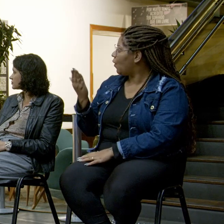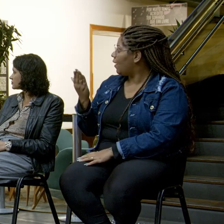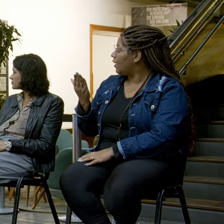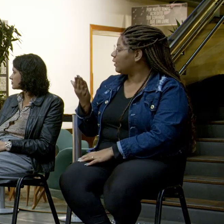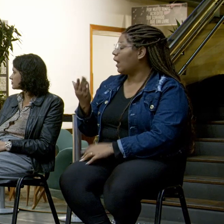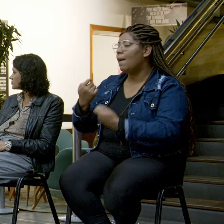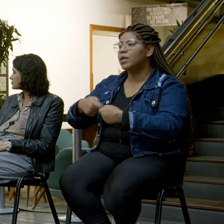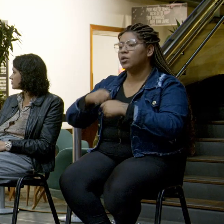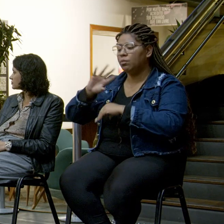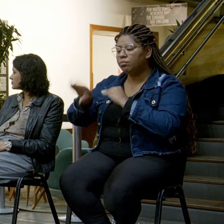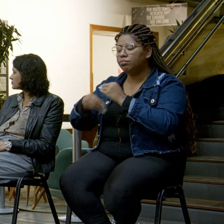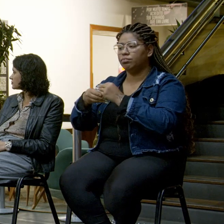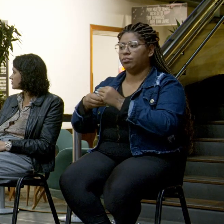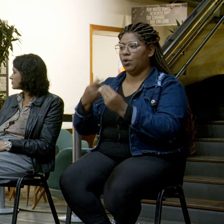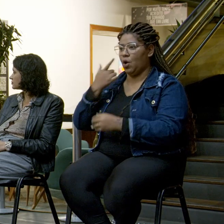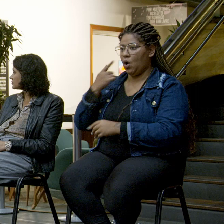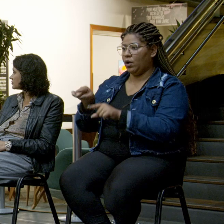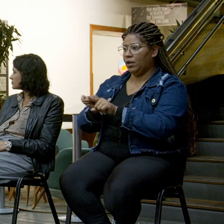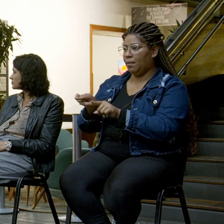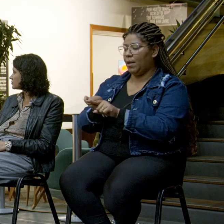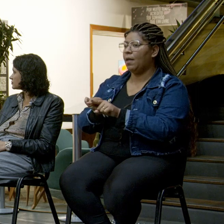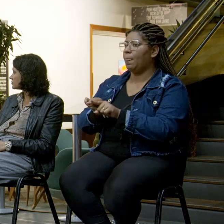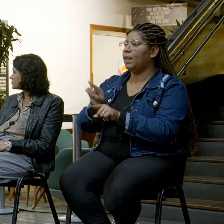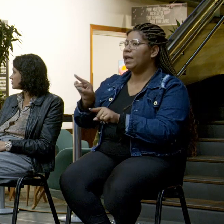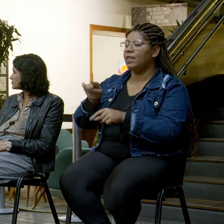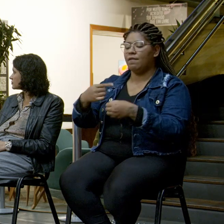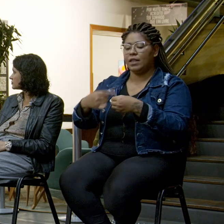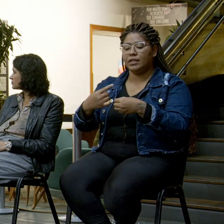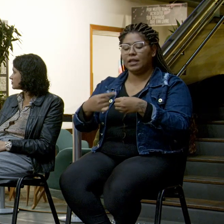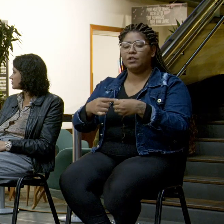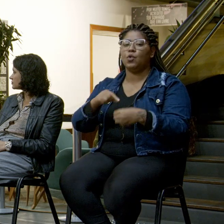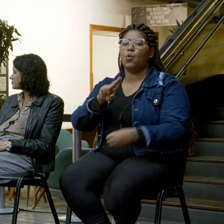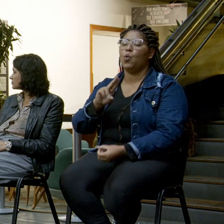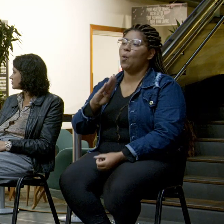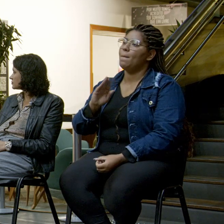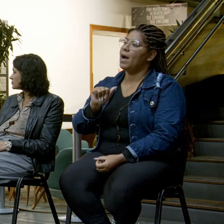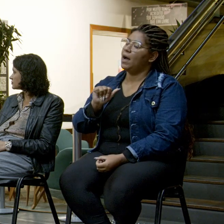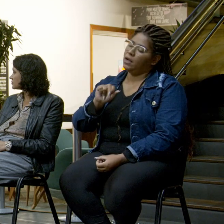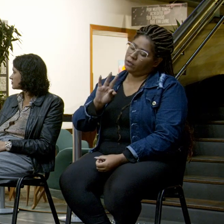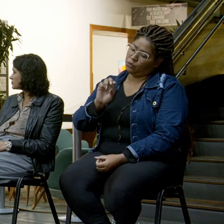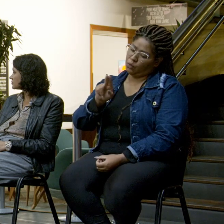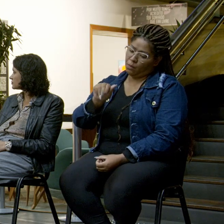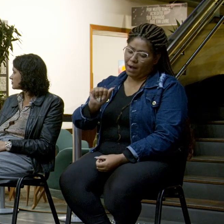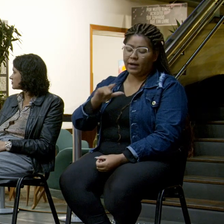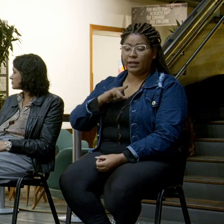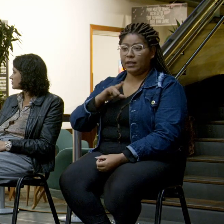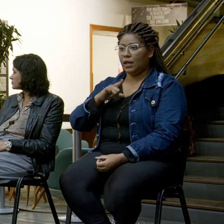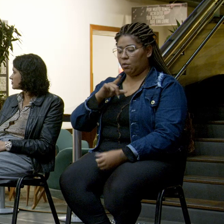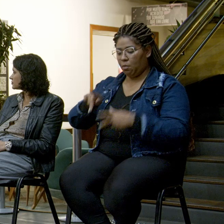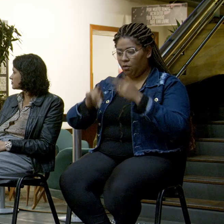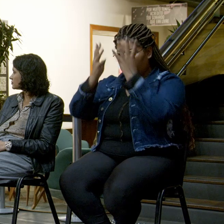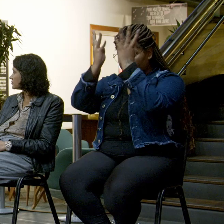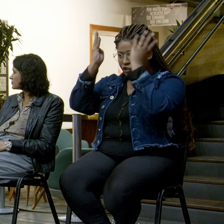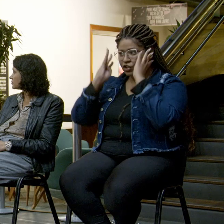por Hanstaden, o alemão capturado na atual região de Ubatuba, cujo corpo os indígenas decidiram não comer.